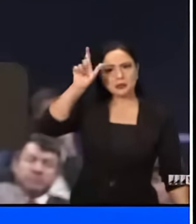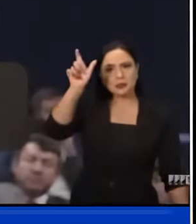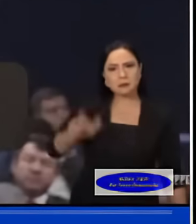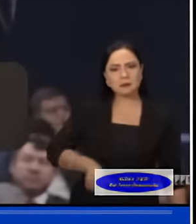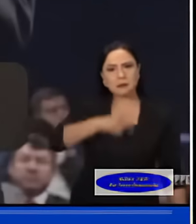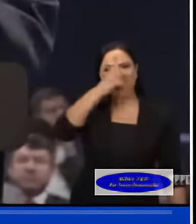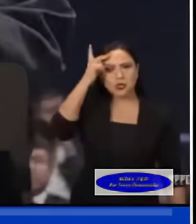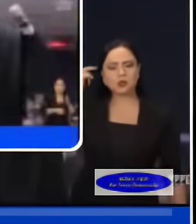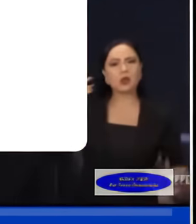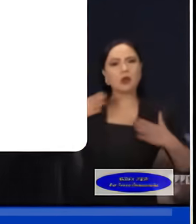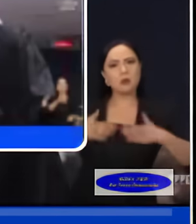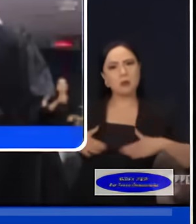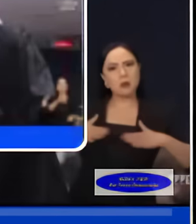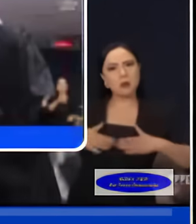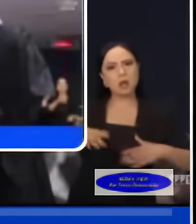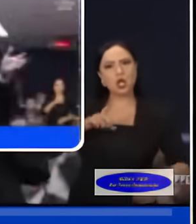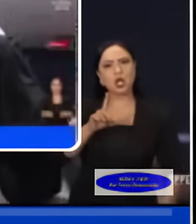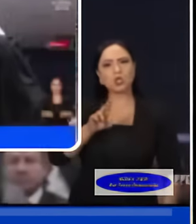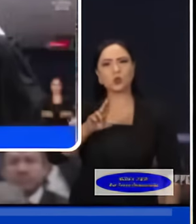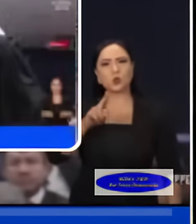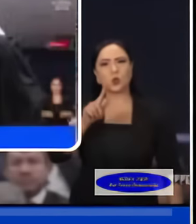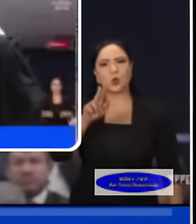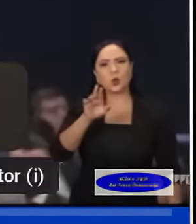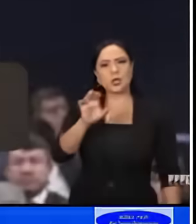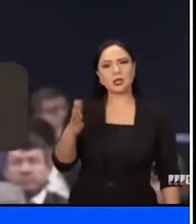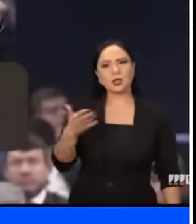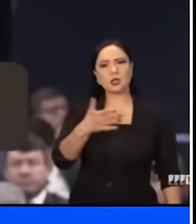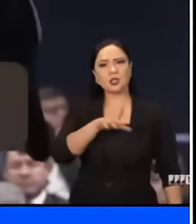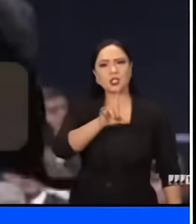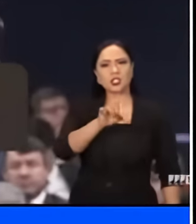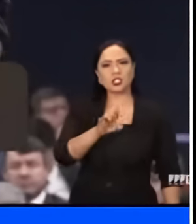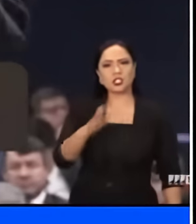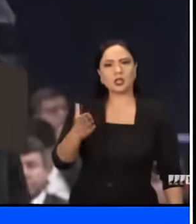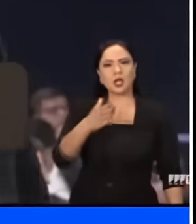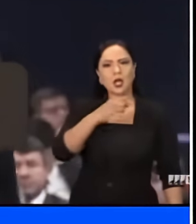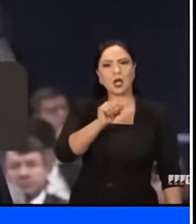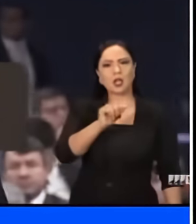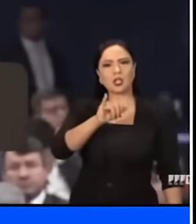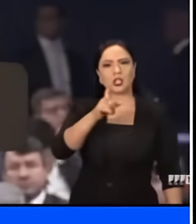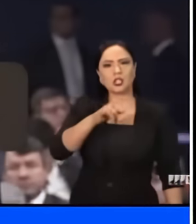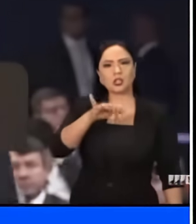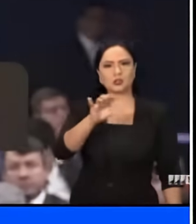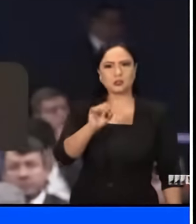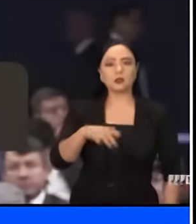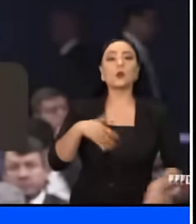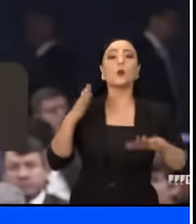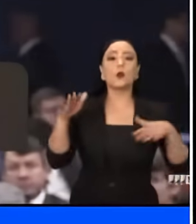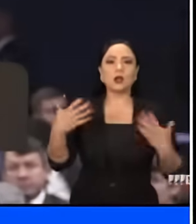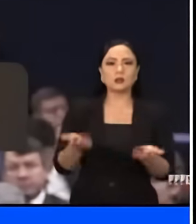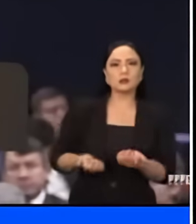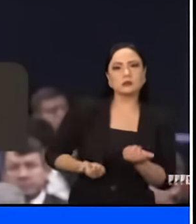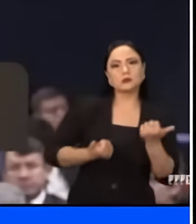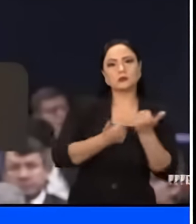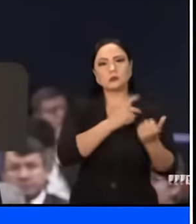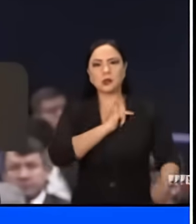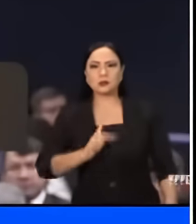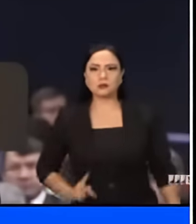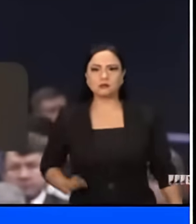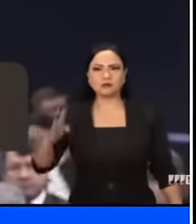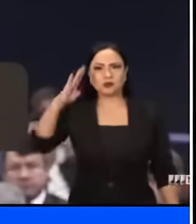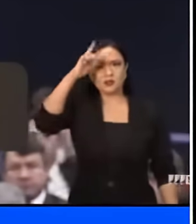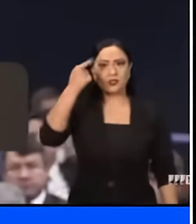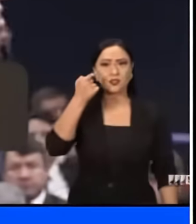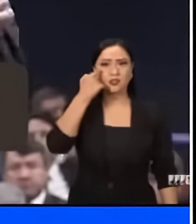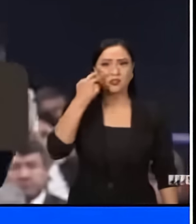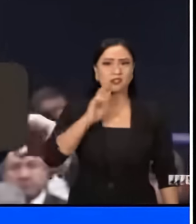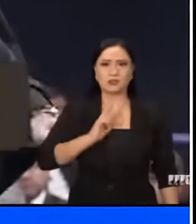honrou a memória do Duque de Caxias. Quando o eminente ministro relator? Quando ele assessorou o presidente da República de que nada poderia ser feito diante do resultado das